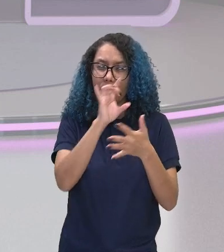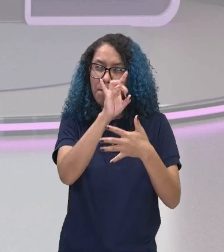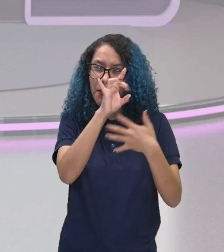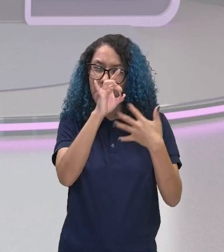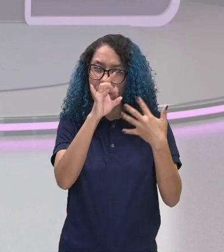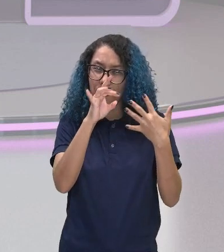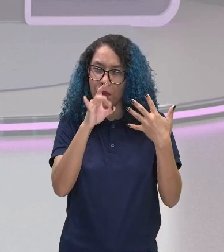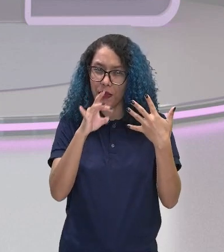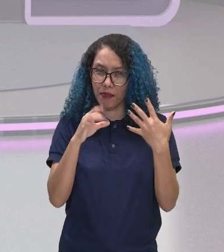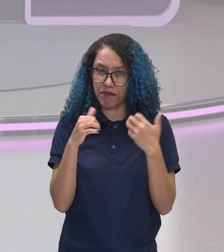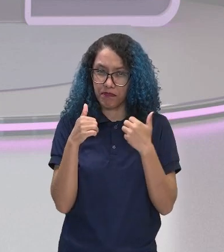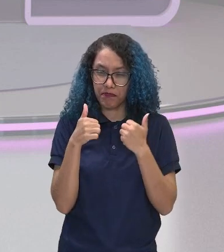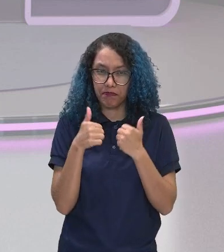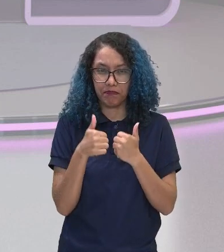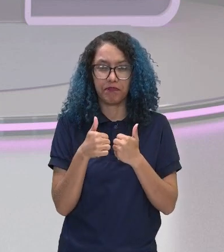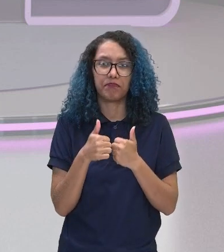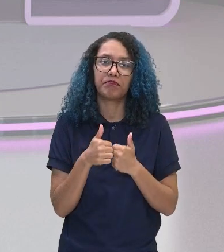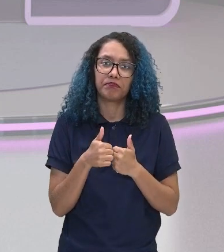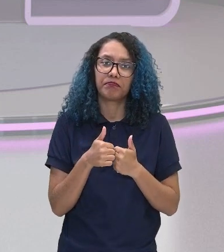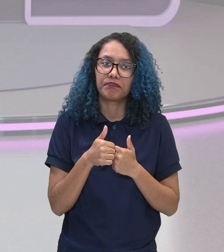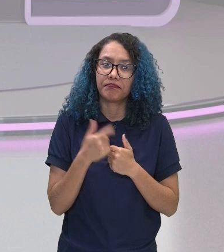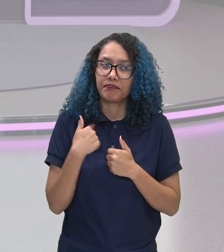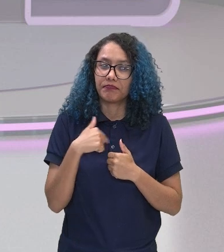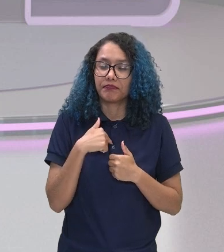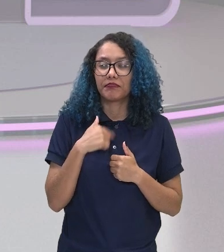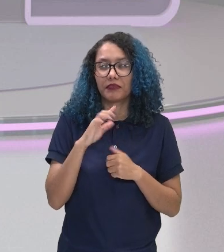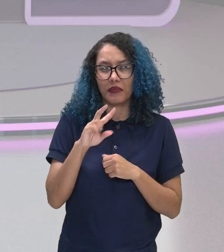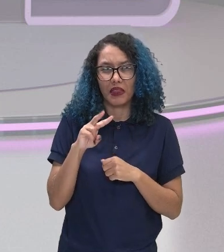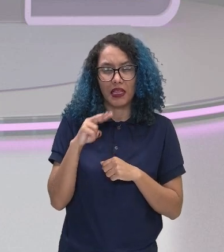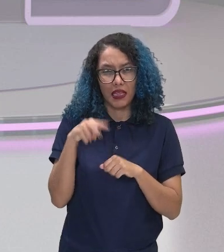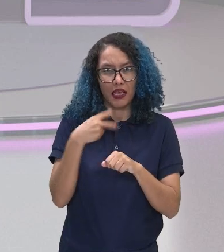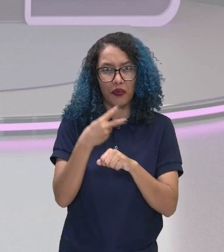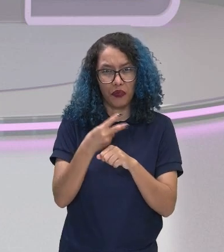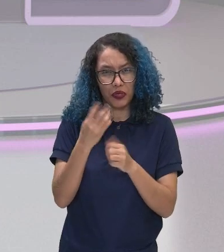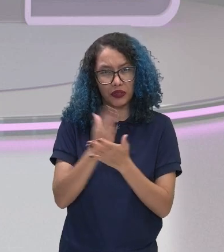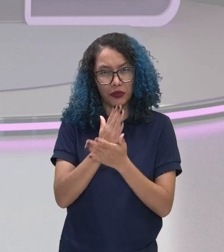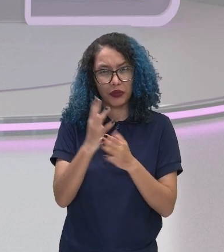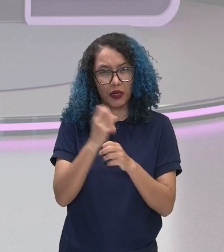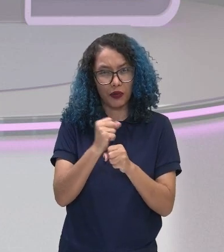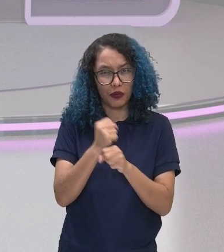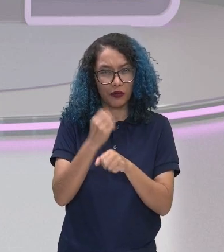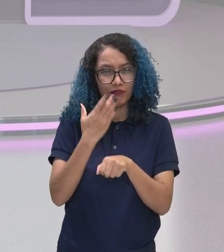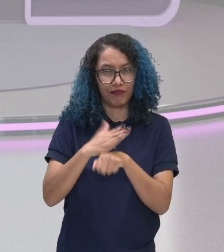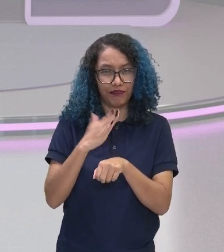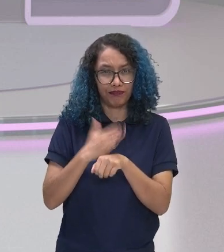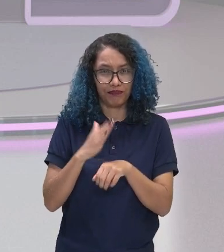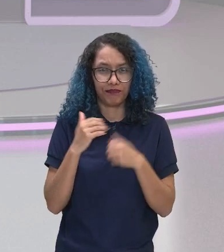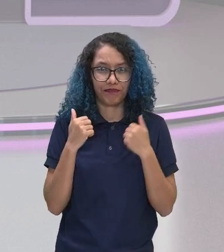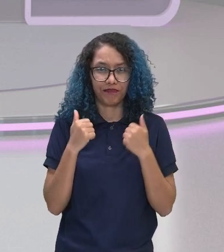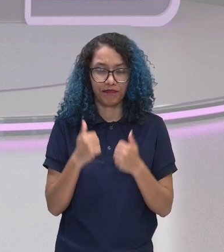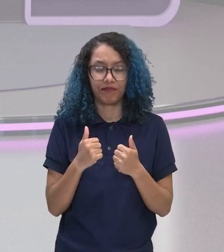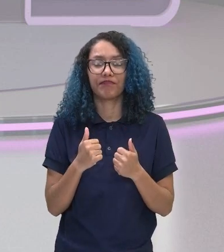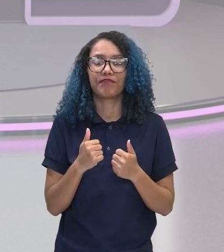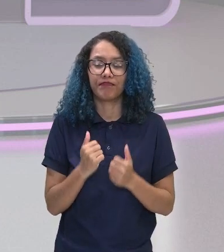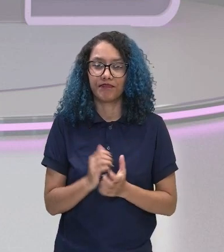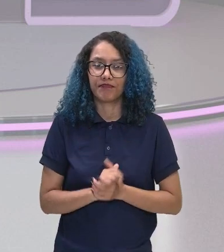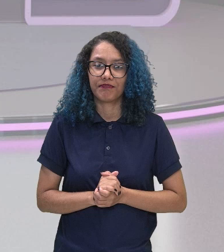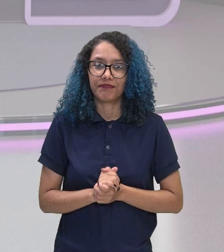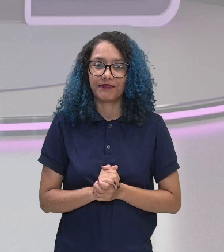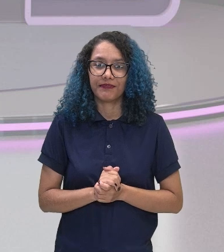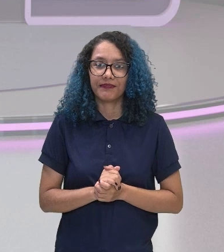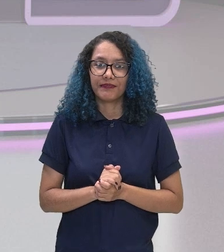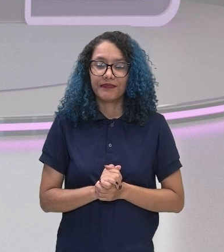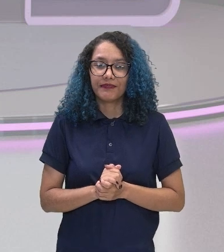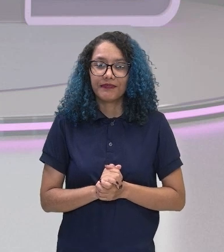desses elementos para que nós possamos, né, daqui a pouco, fazer aqui alguns cálculos matemáticos usando aí esse conhecimento. Tá